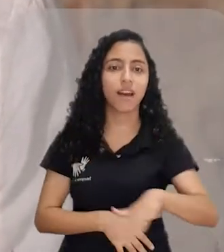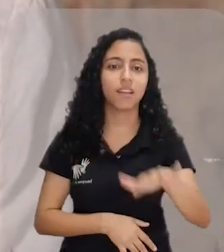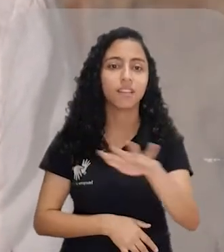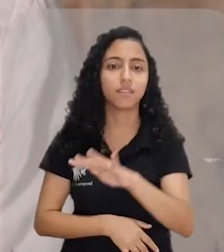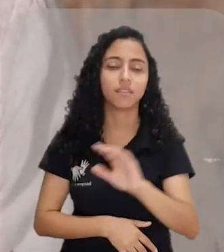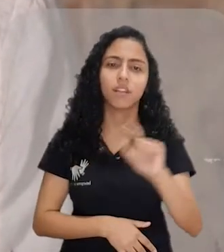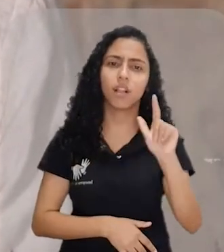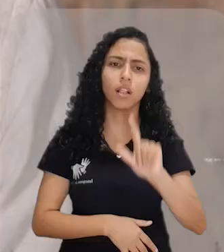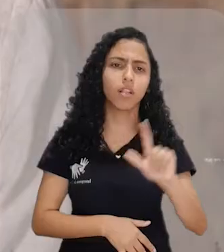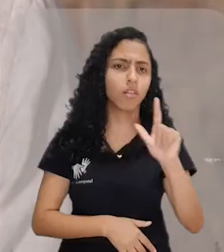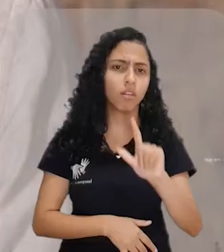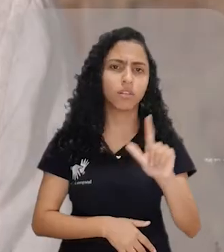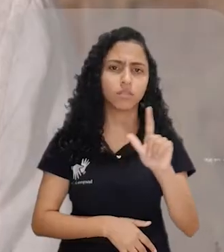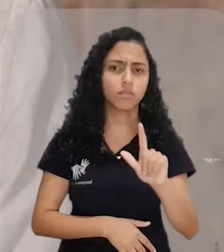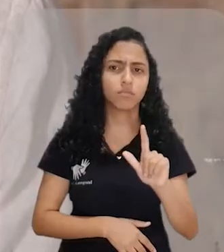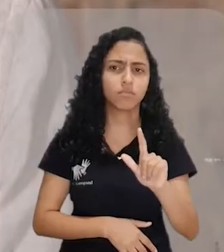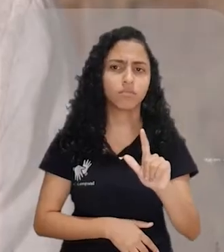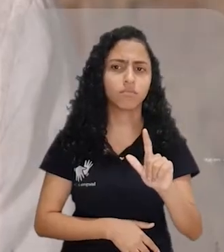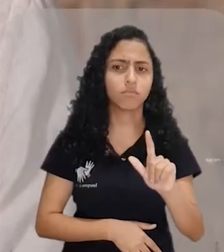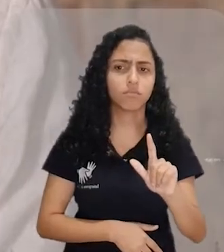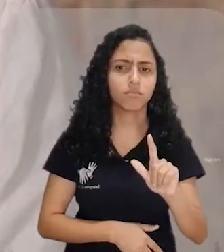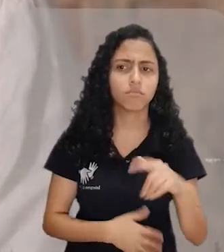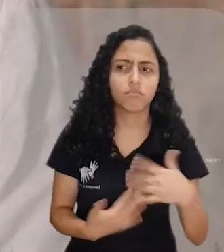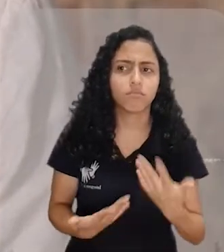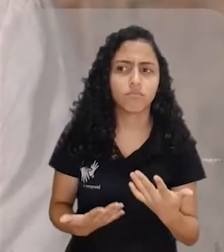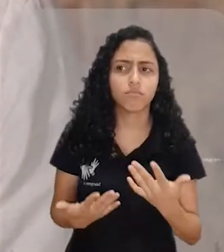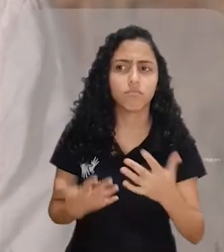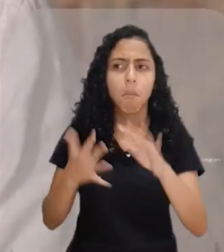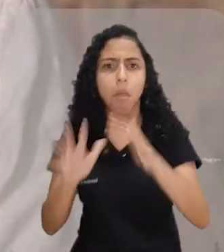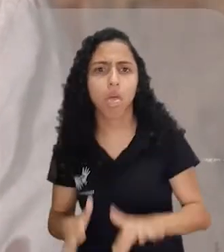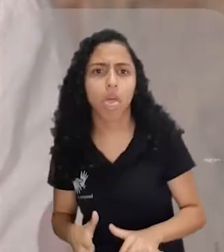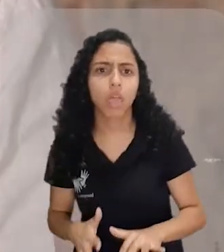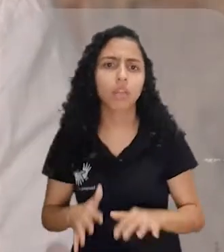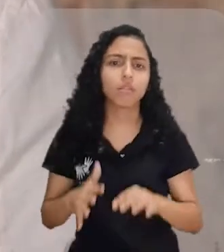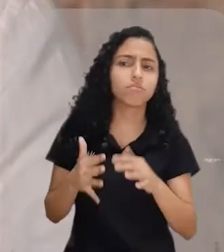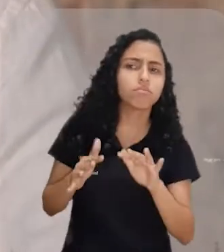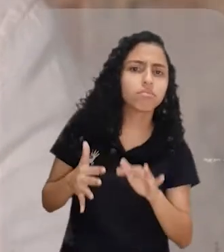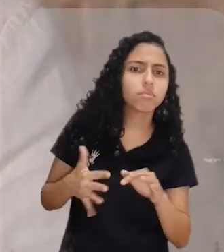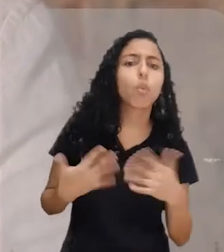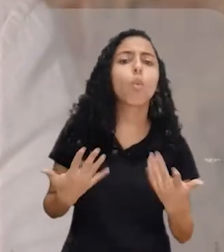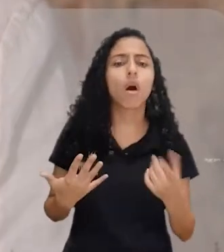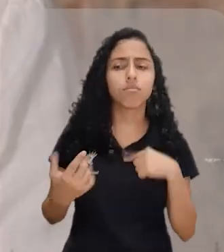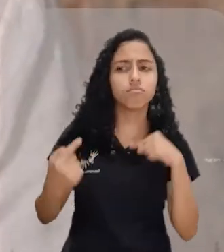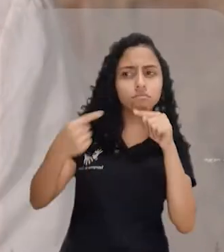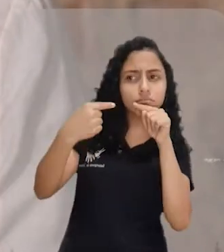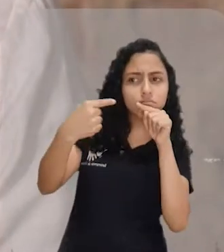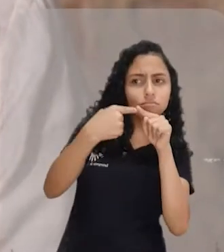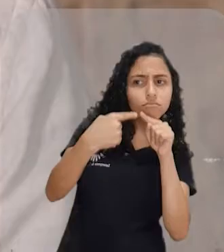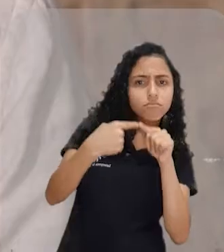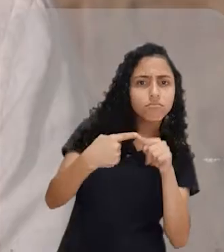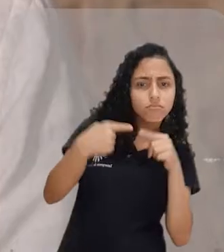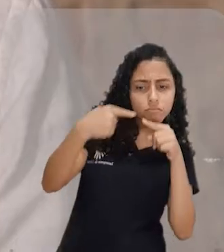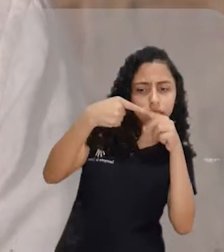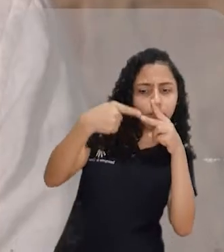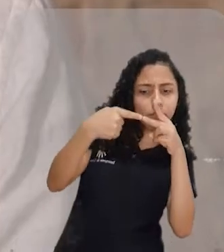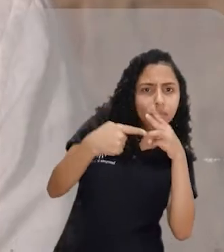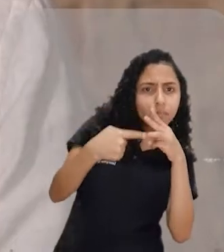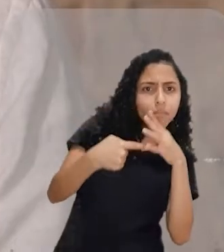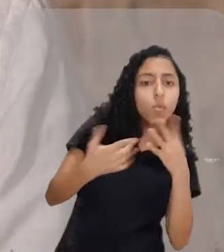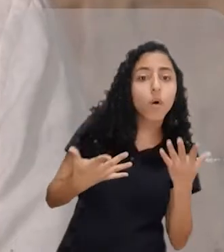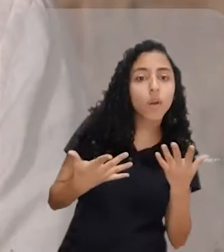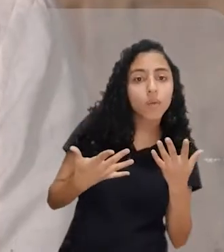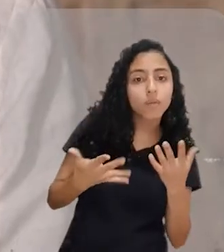da degradação daquela área. Então, claro, de acordo com o nível de degradação, eu vou escolher a técnica